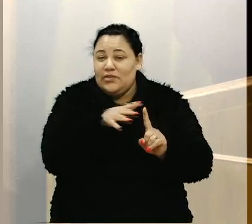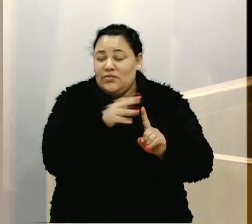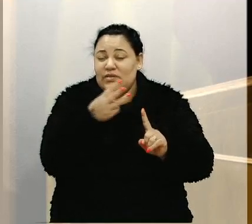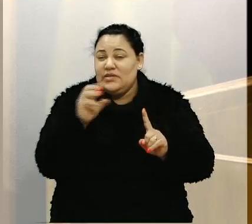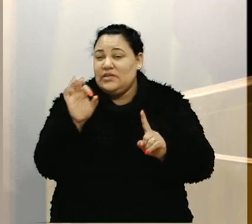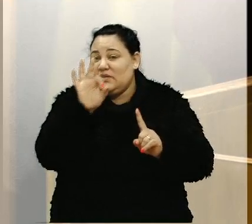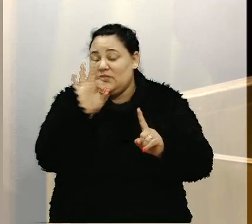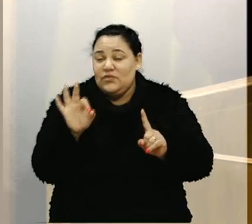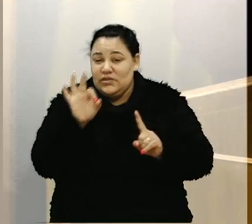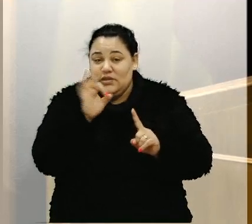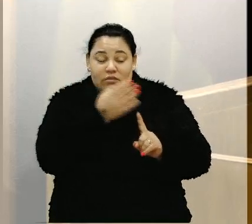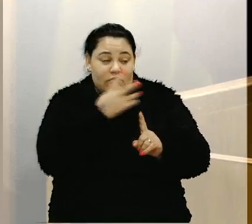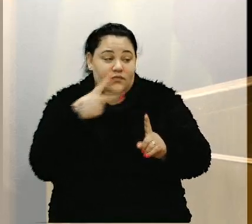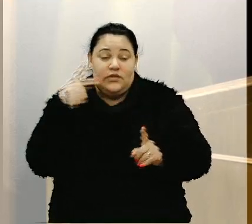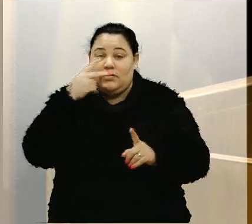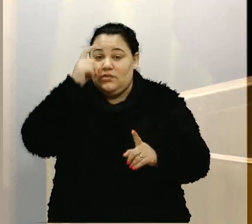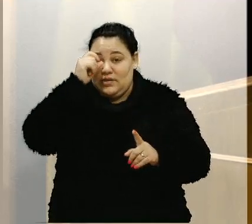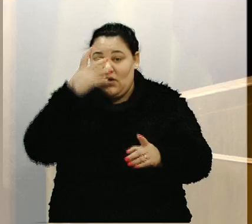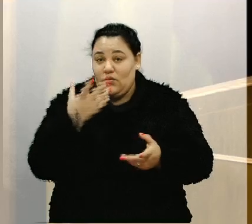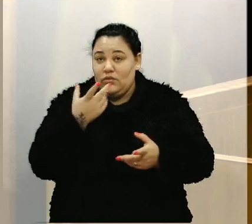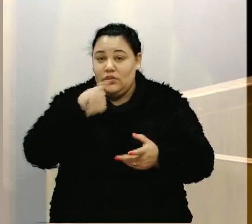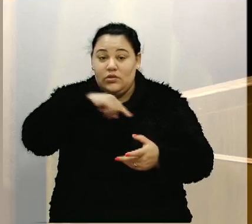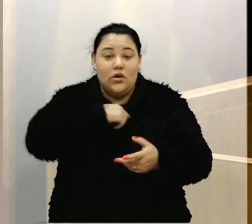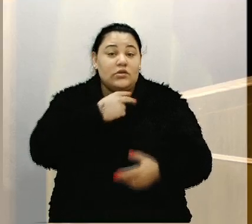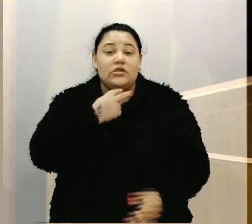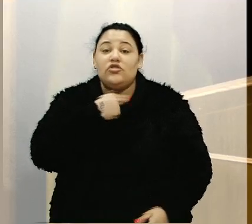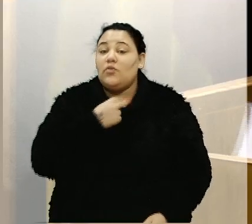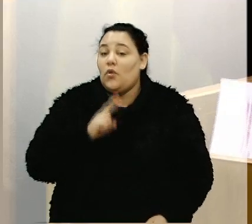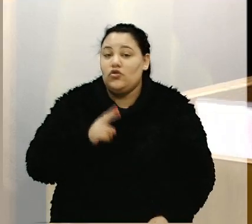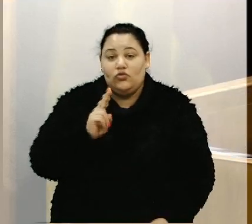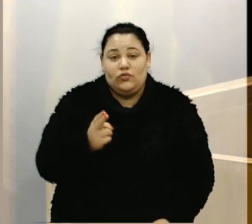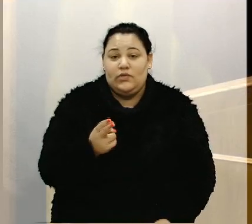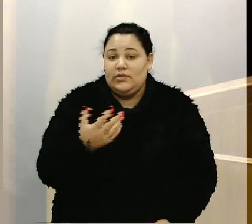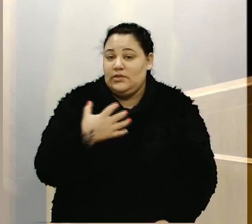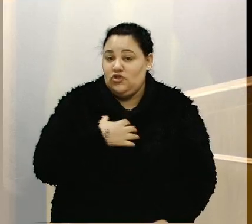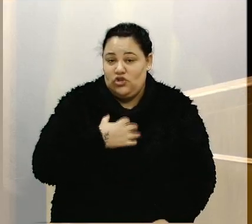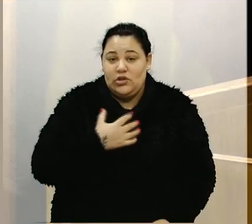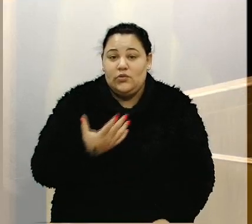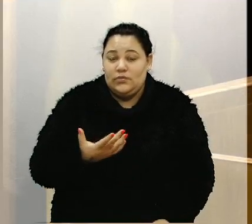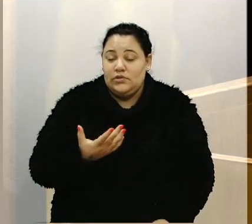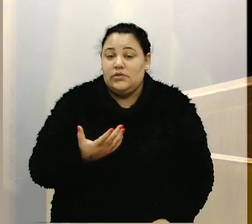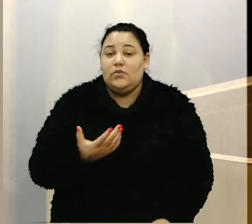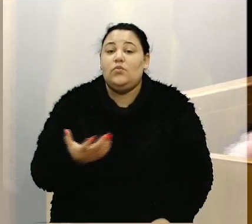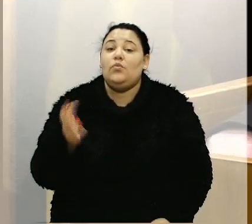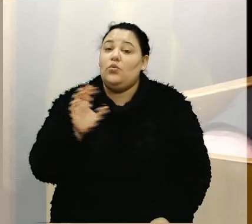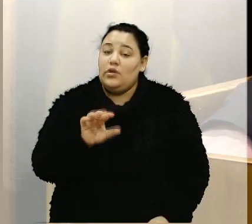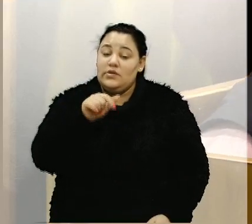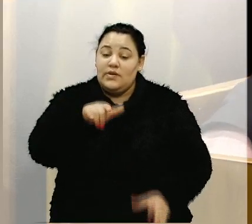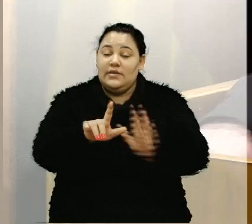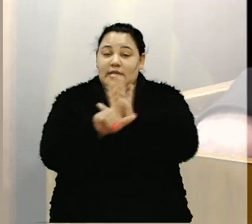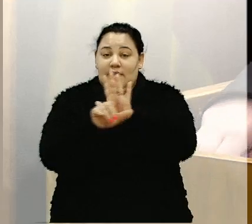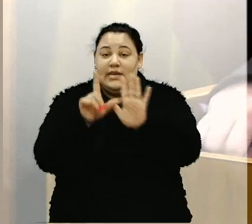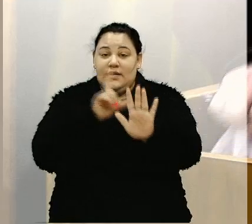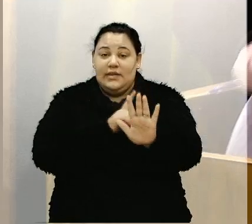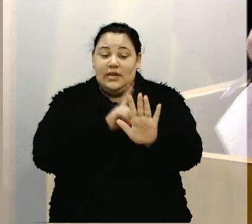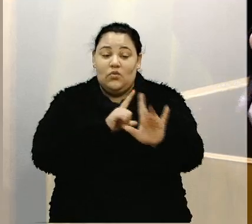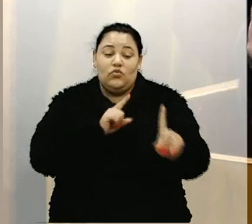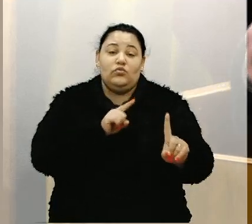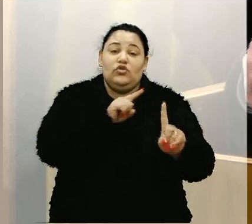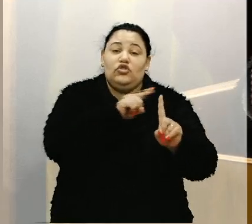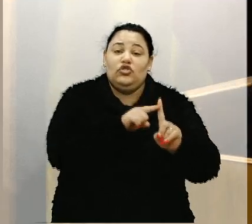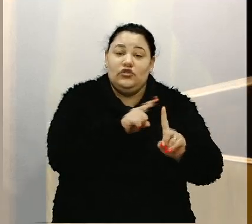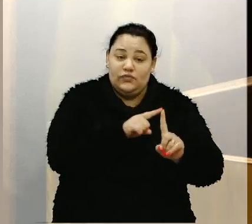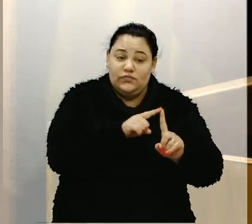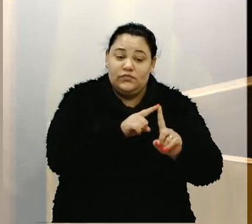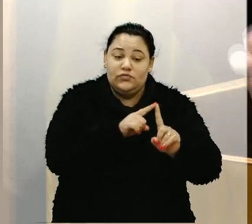30%, vereador Scalco. E não podemos continuar com isso. Então, essa lei possui um objetivo muito